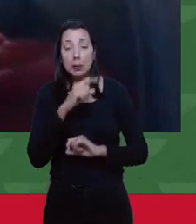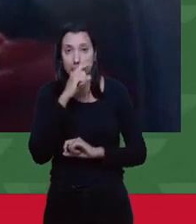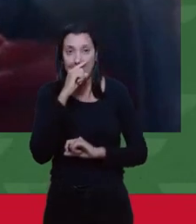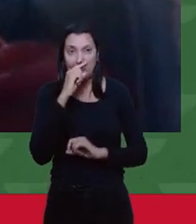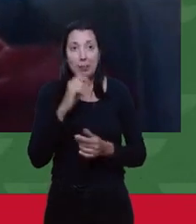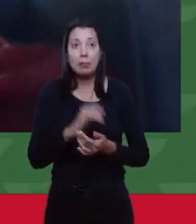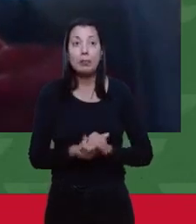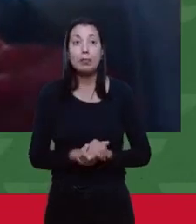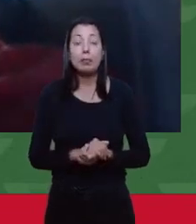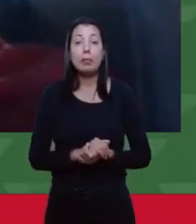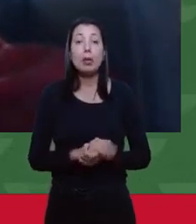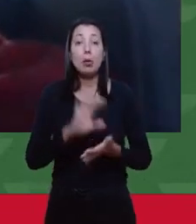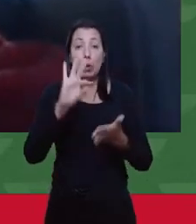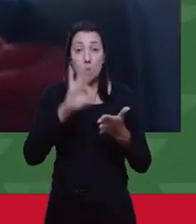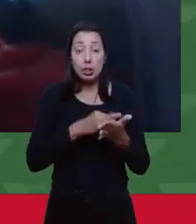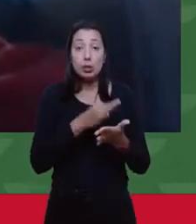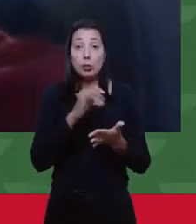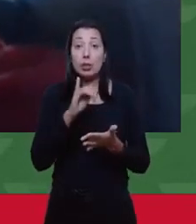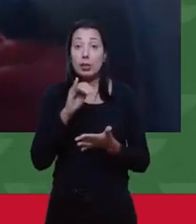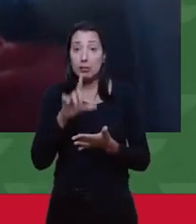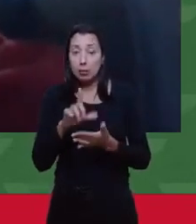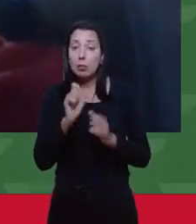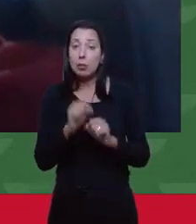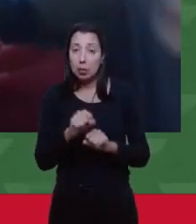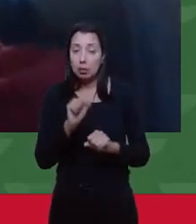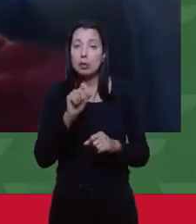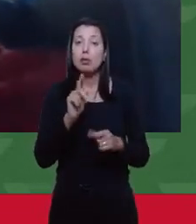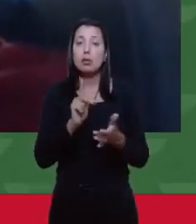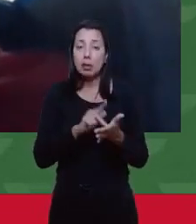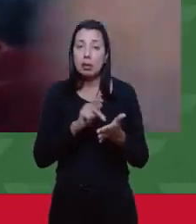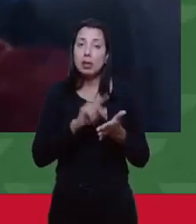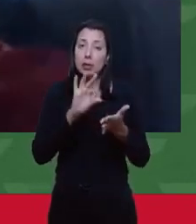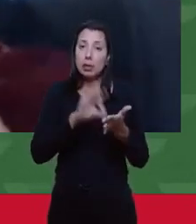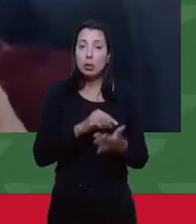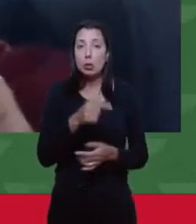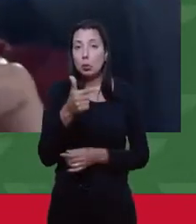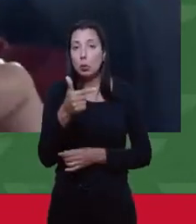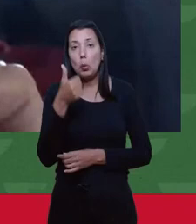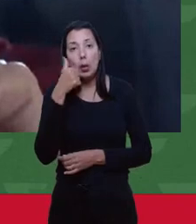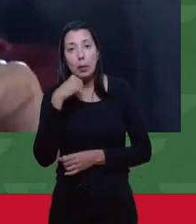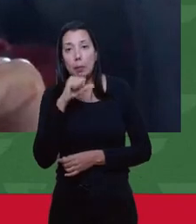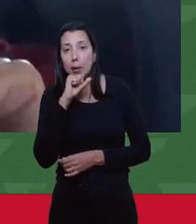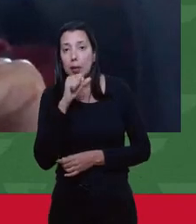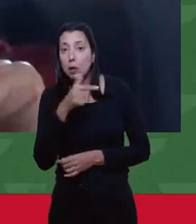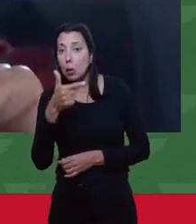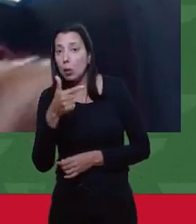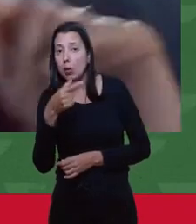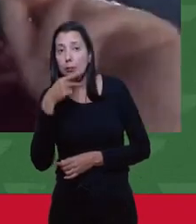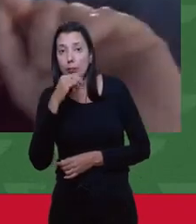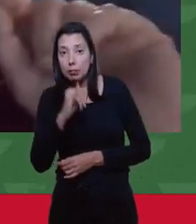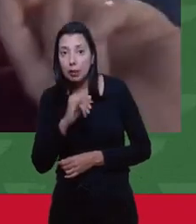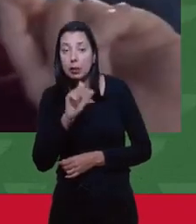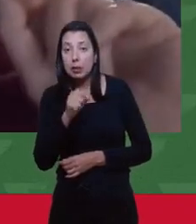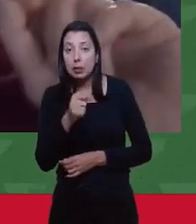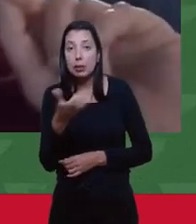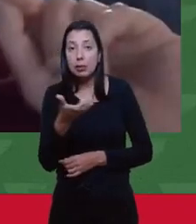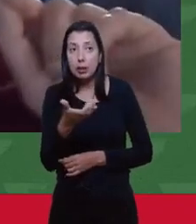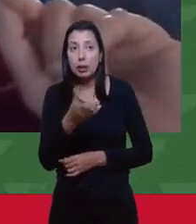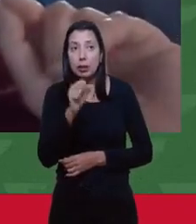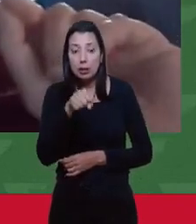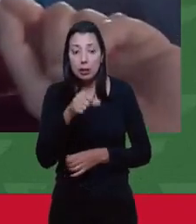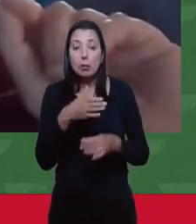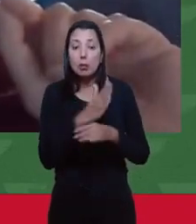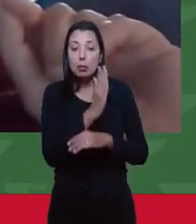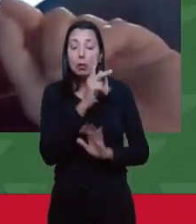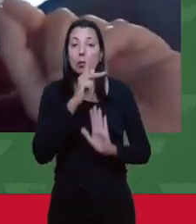o registro civil pode ser registrado com 2 mães ou com 2 pais. E eu quero aprovar